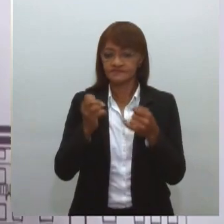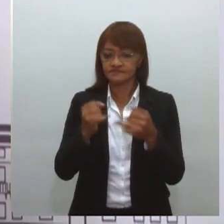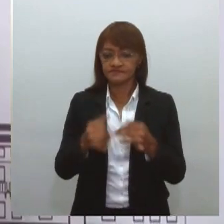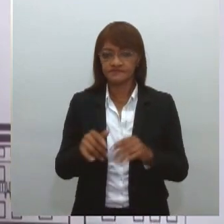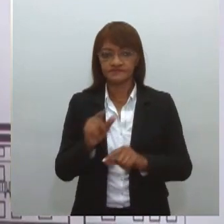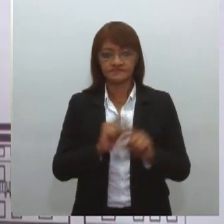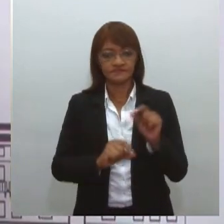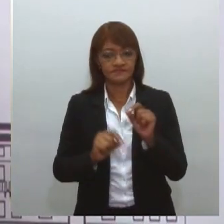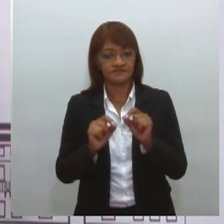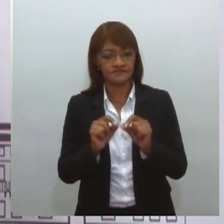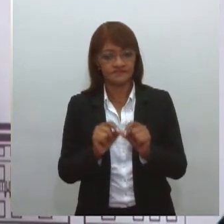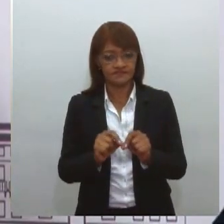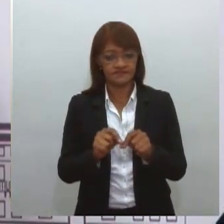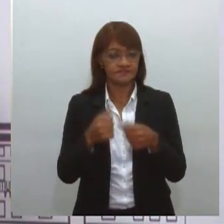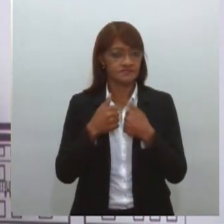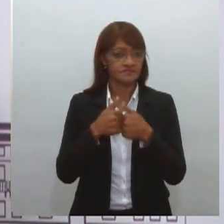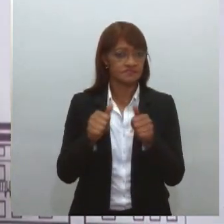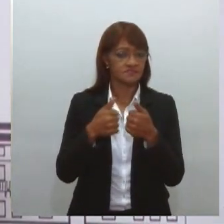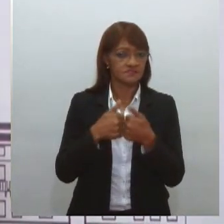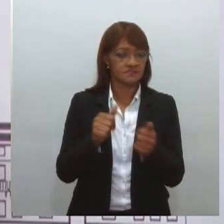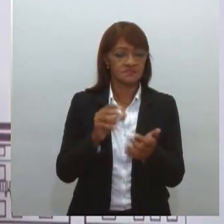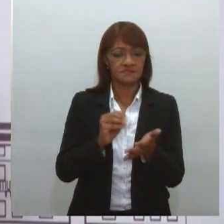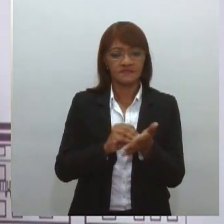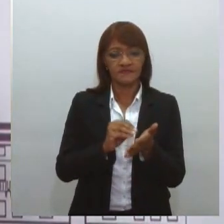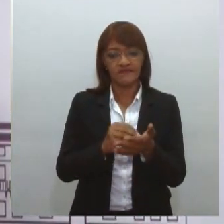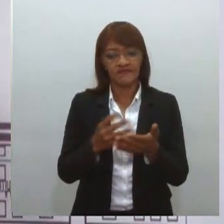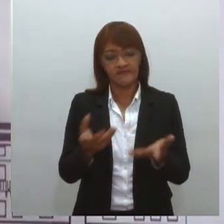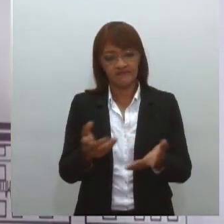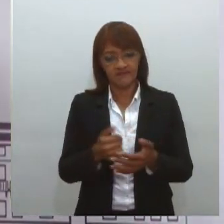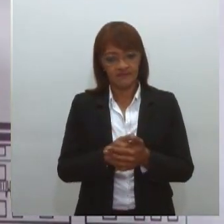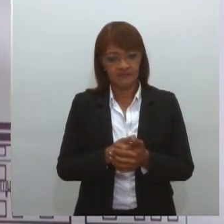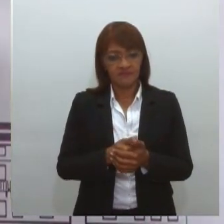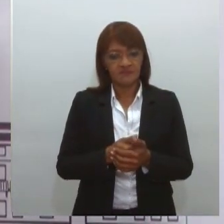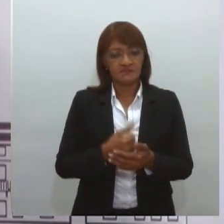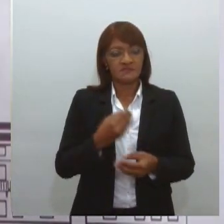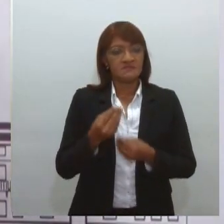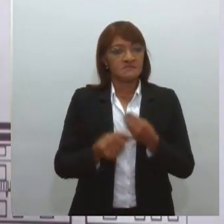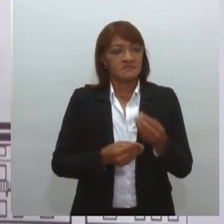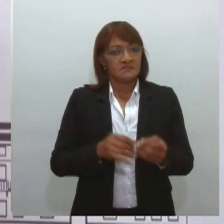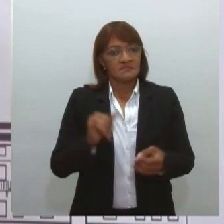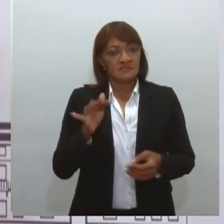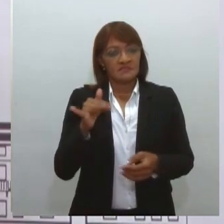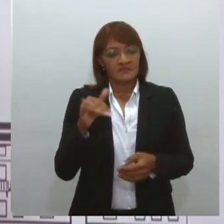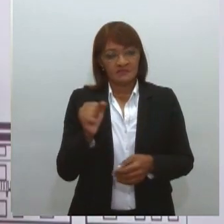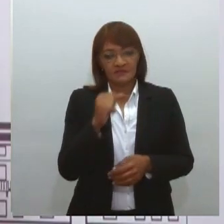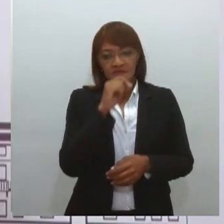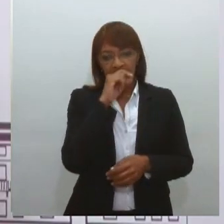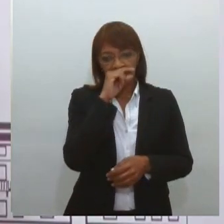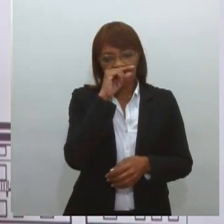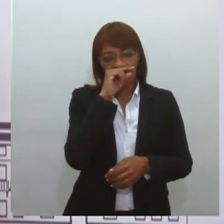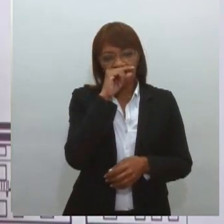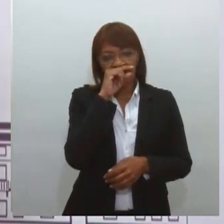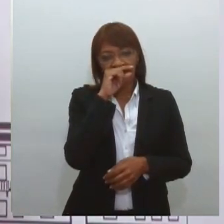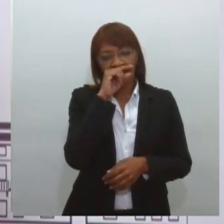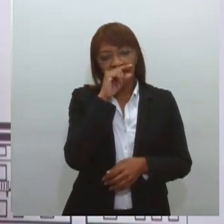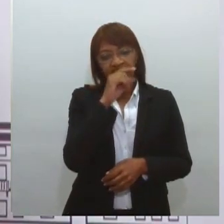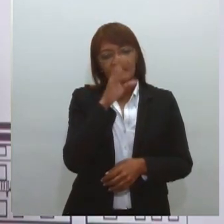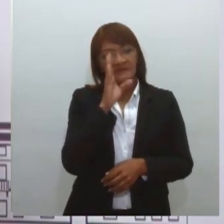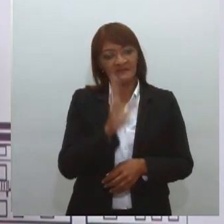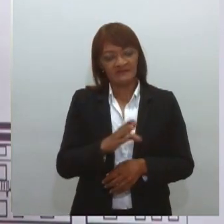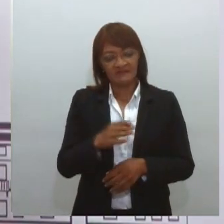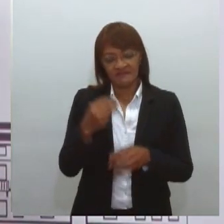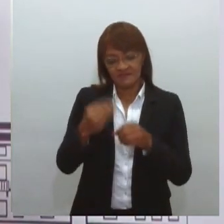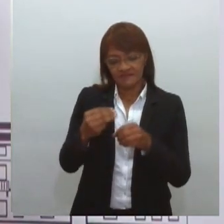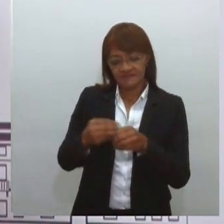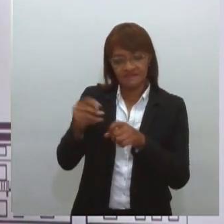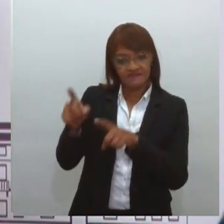transporte público, já que o IFES é localizado num povoado Quissamã, né, numa zona rural, e o